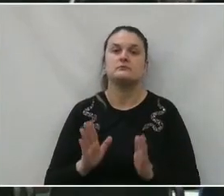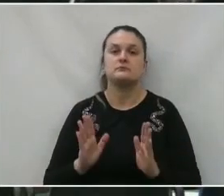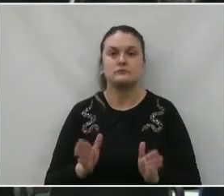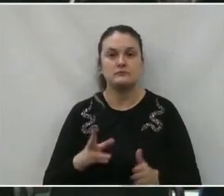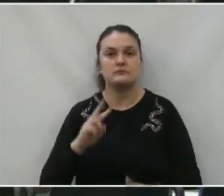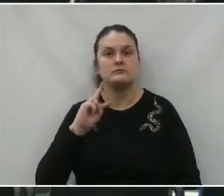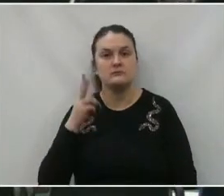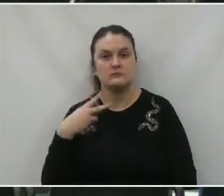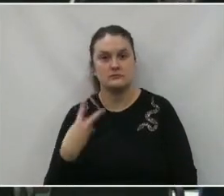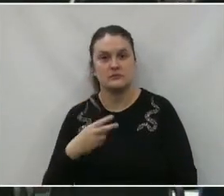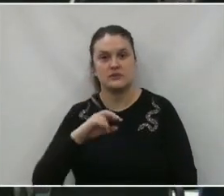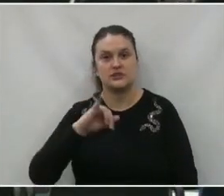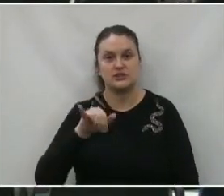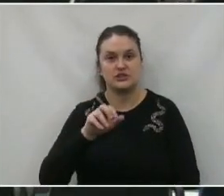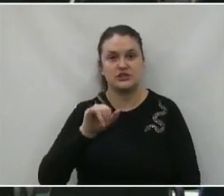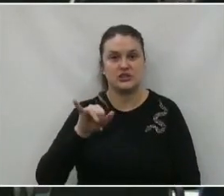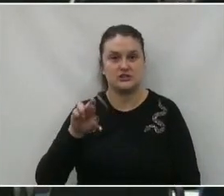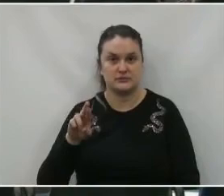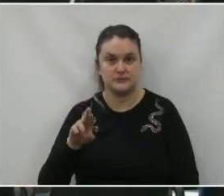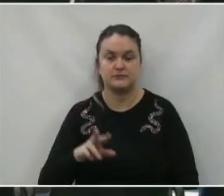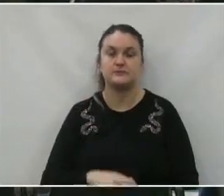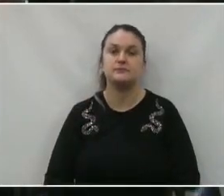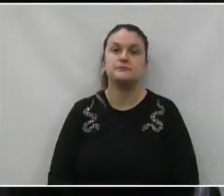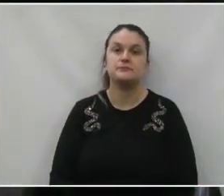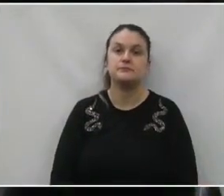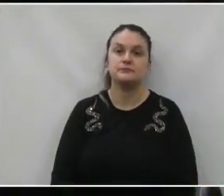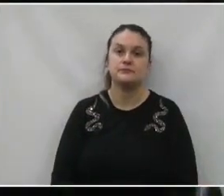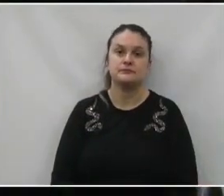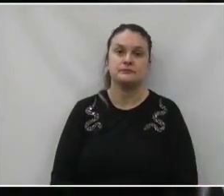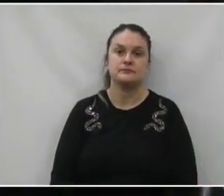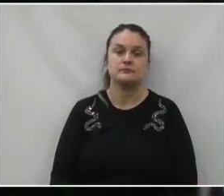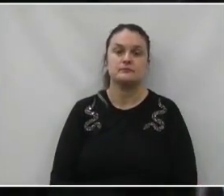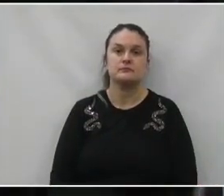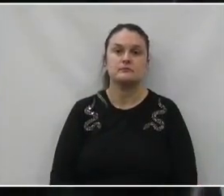palavra, vereador Jair Brunhago.